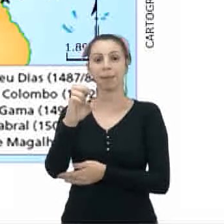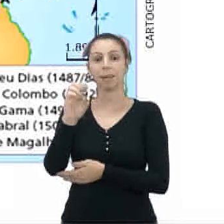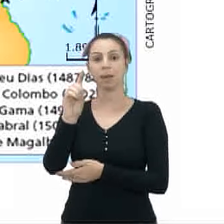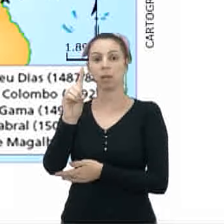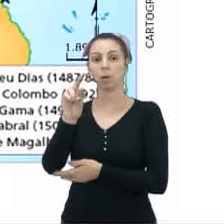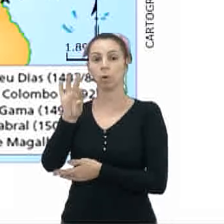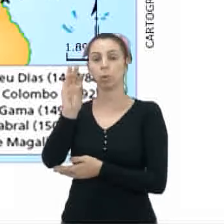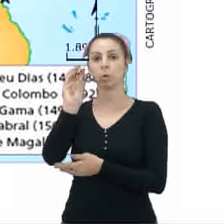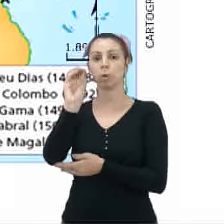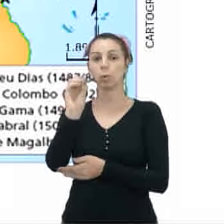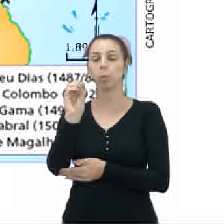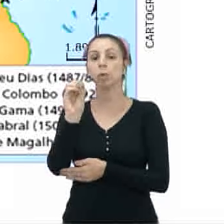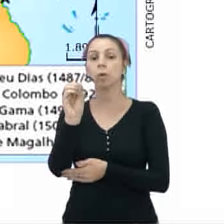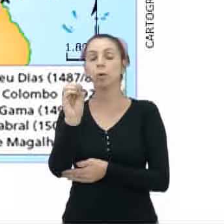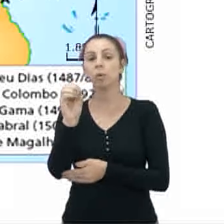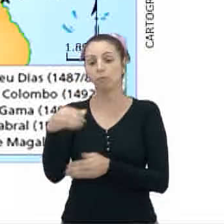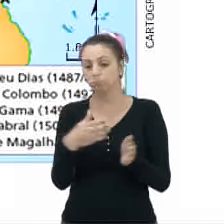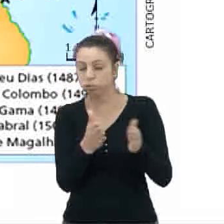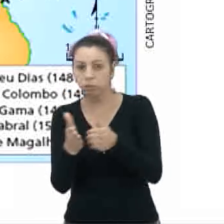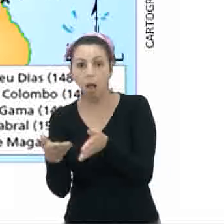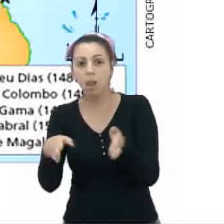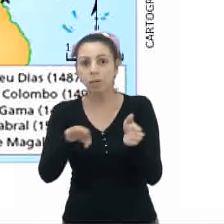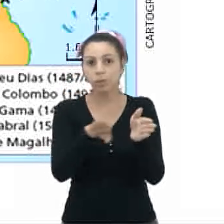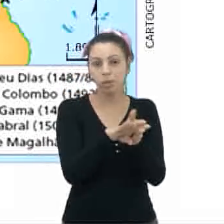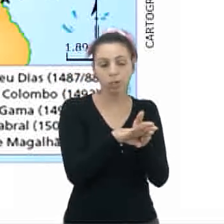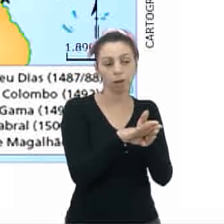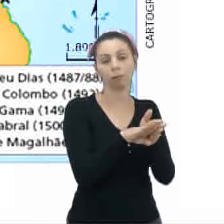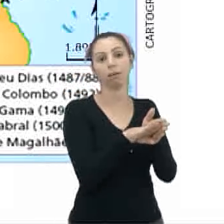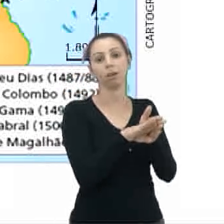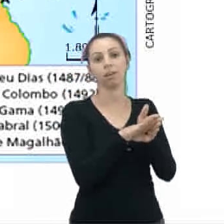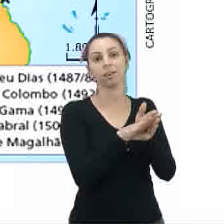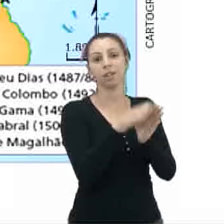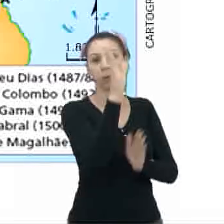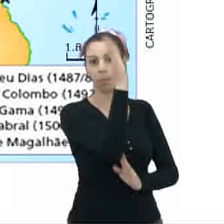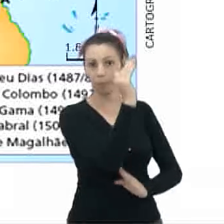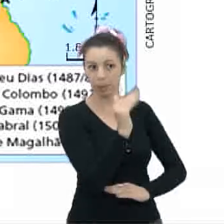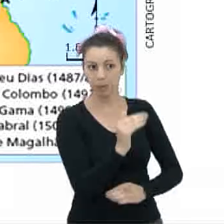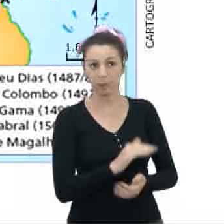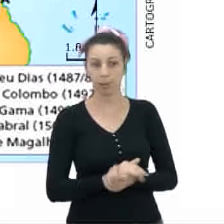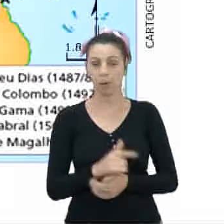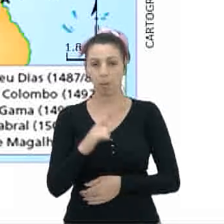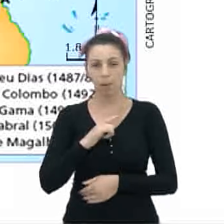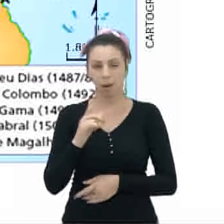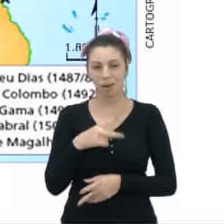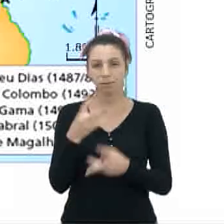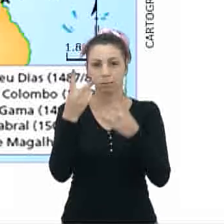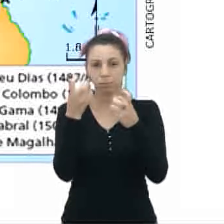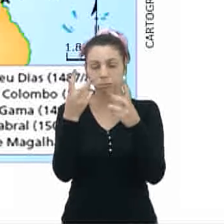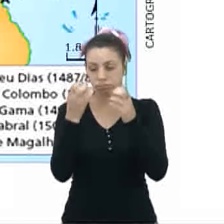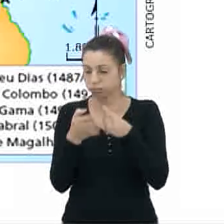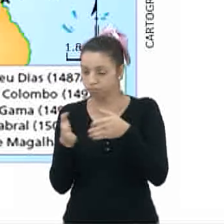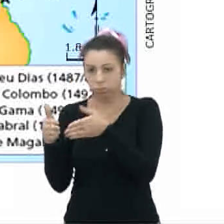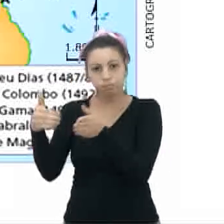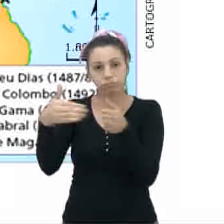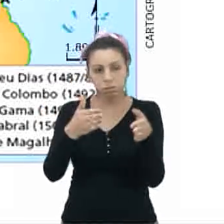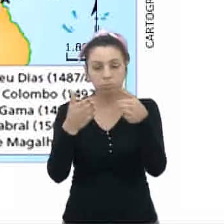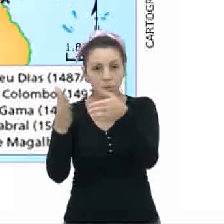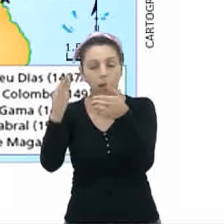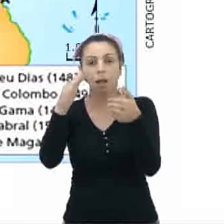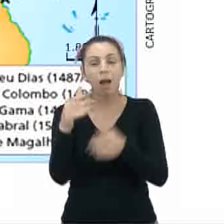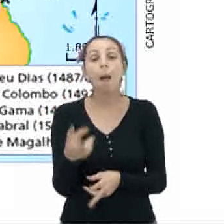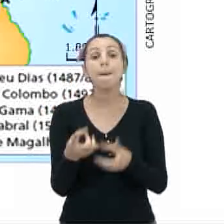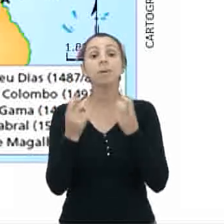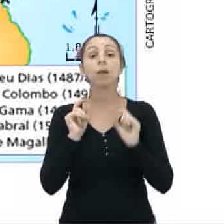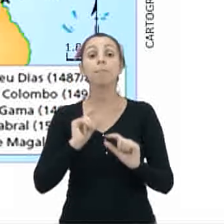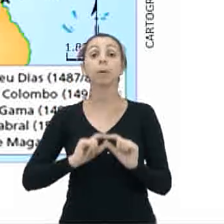tá? As rotas de Fernão de Magalhães, tá? Que são as em laranja, também a gente vai ver aqui as rotas. Então você pode perceber